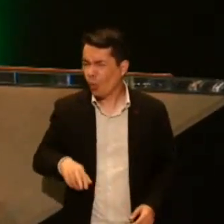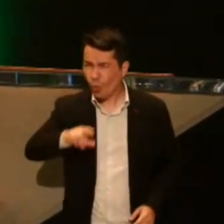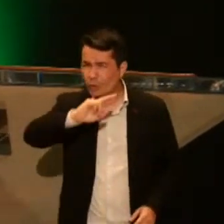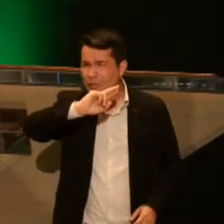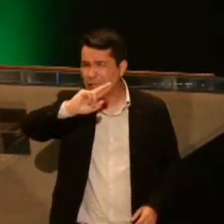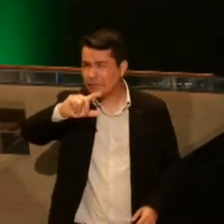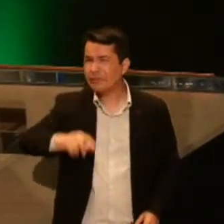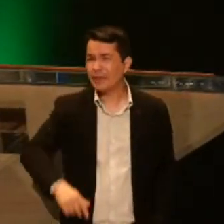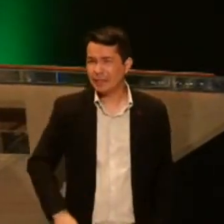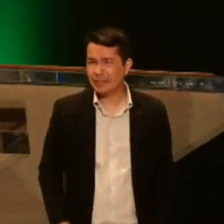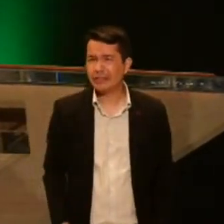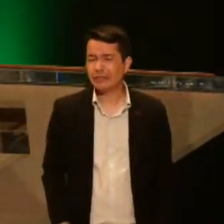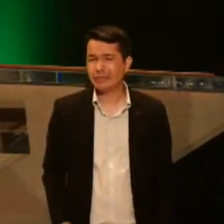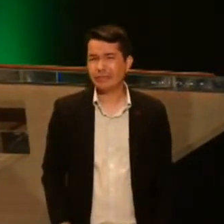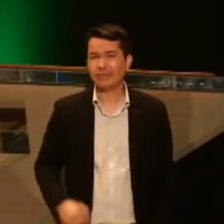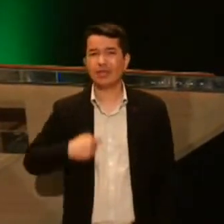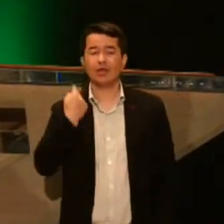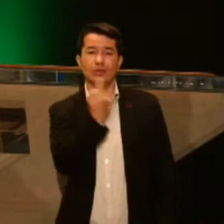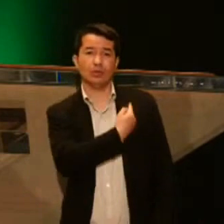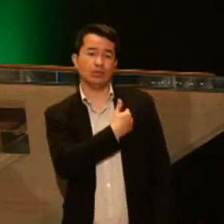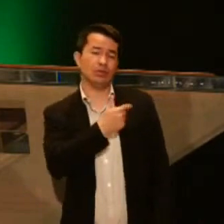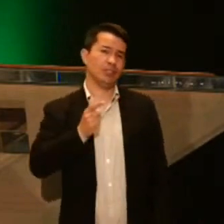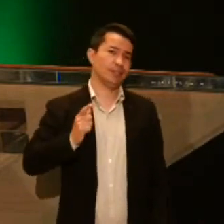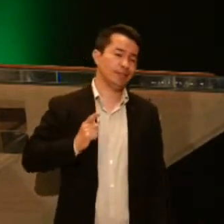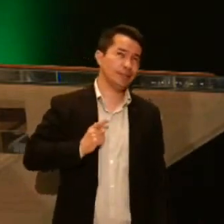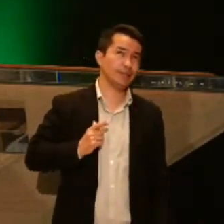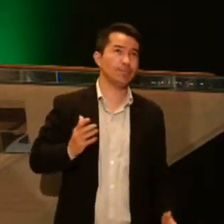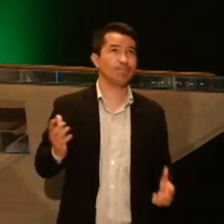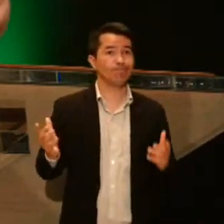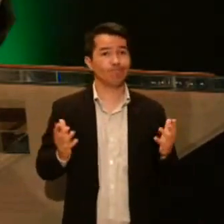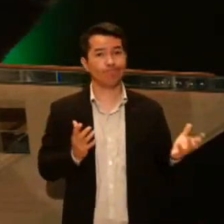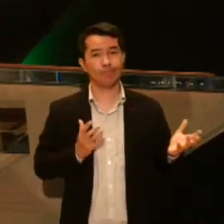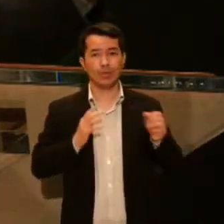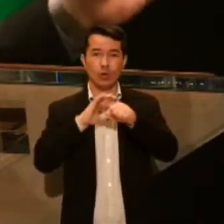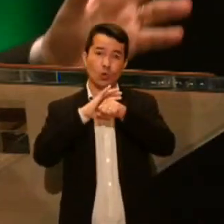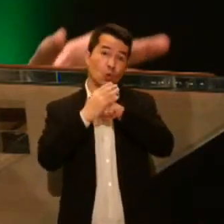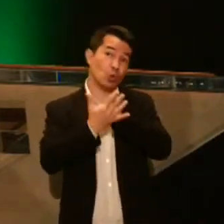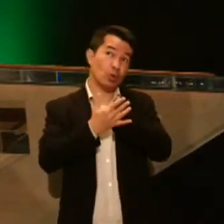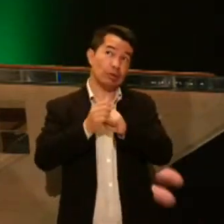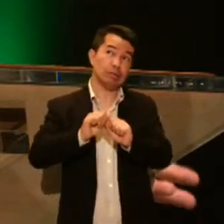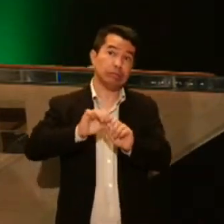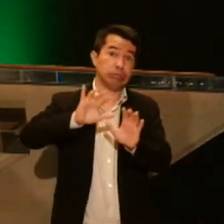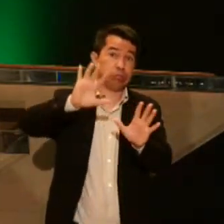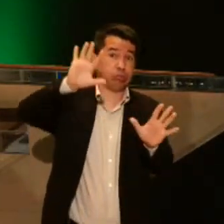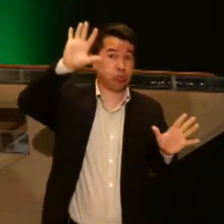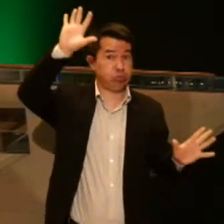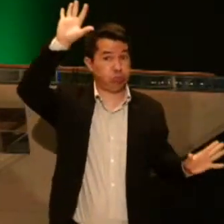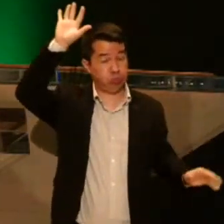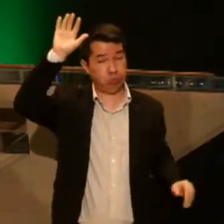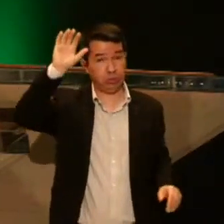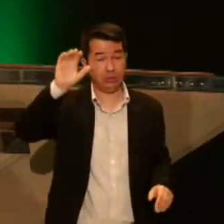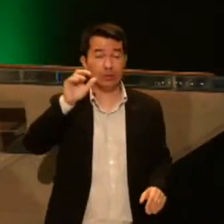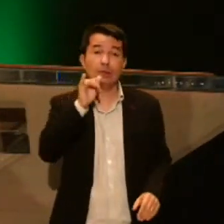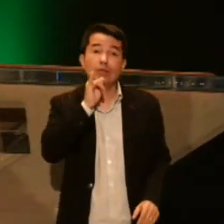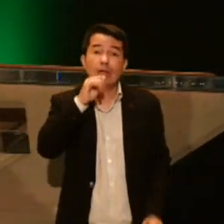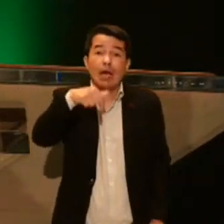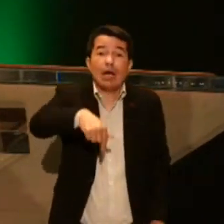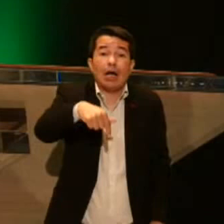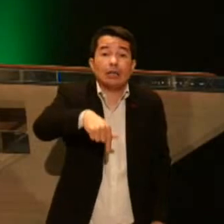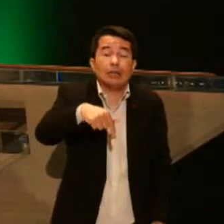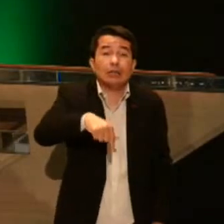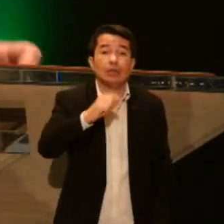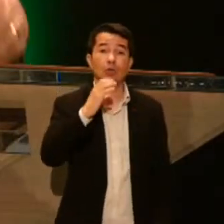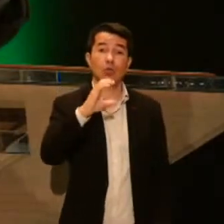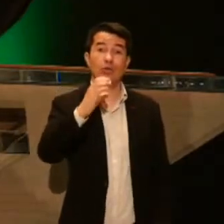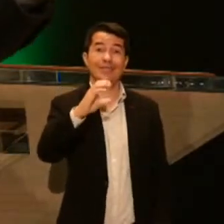em que a gente tem várias marcas da pandemia. Uma das marcas do Natal nessa cidade é